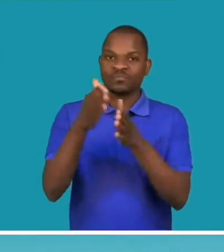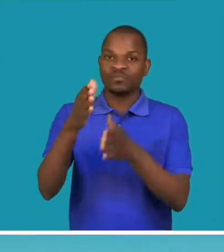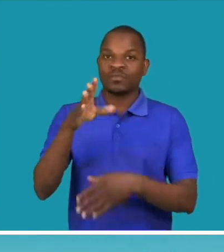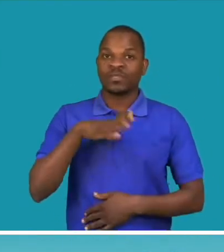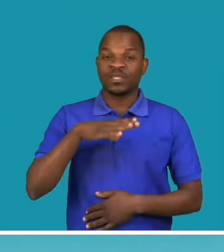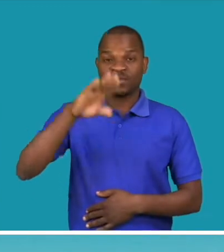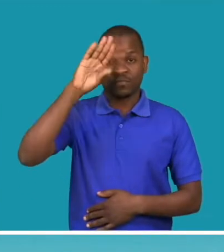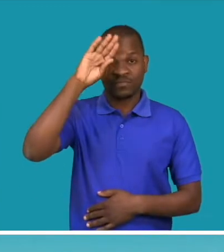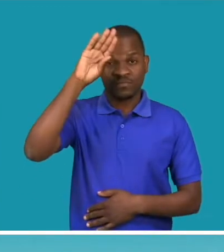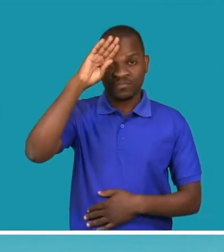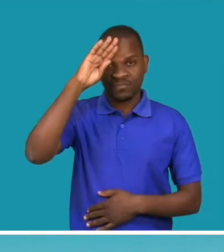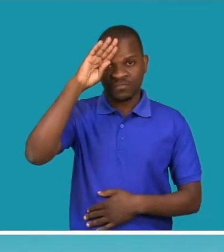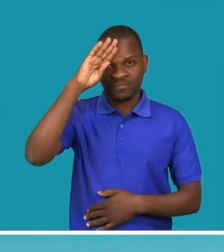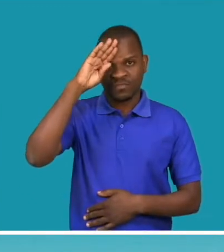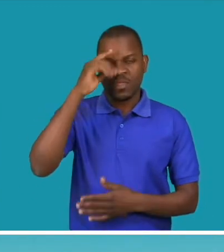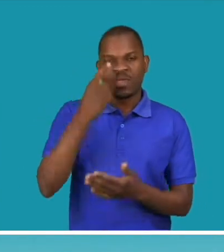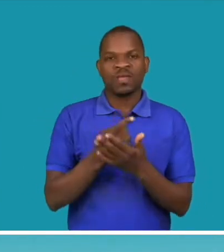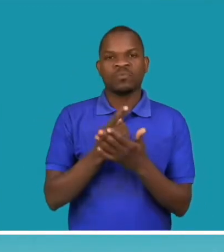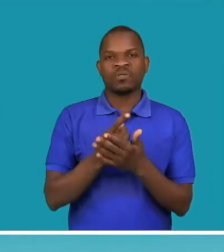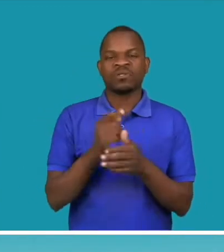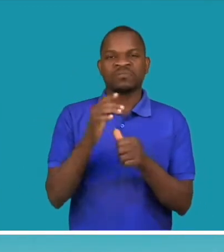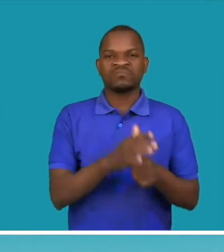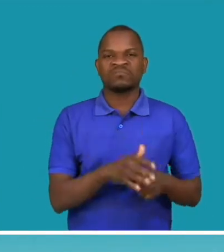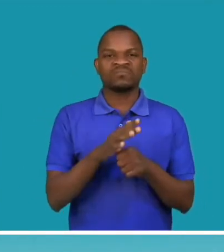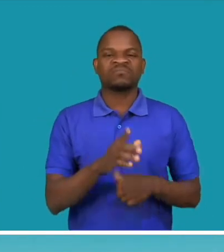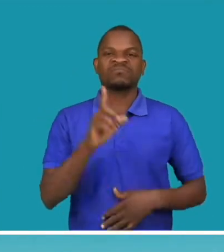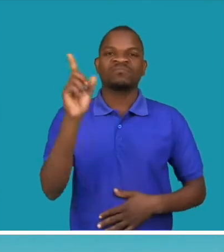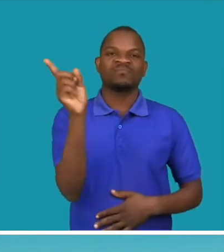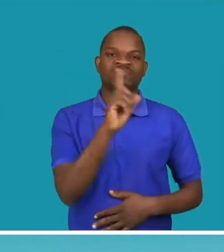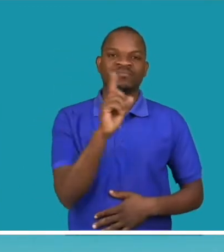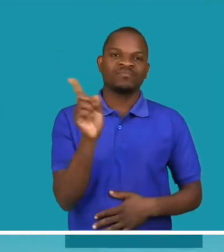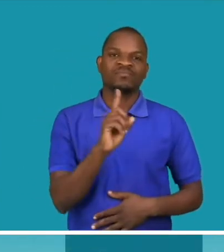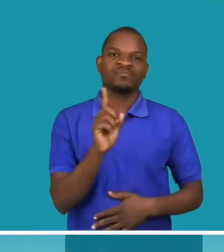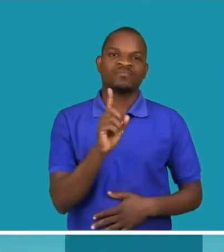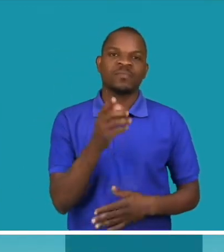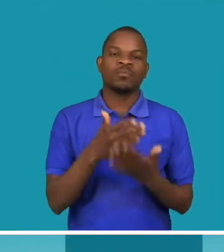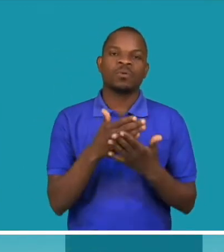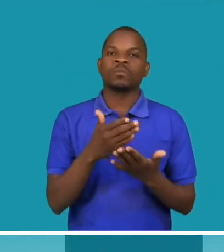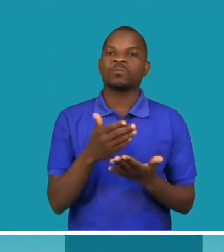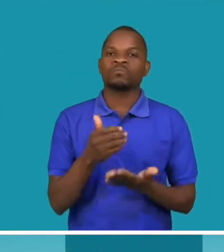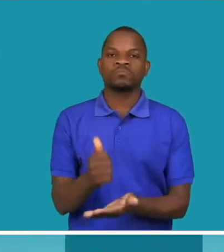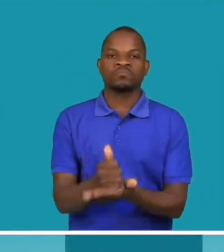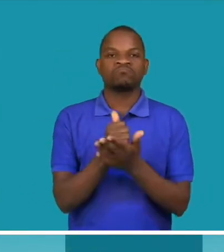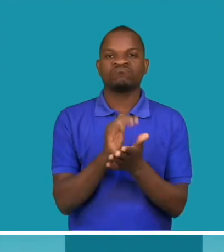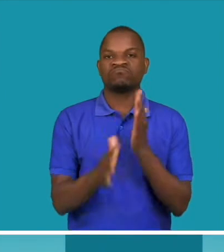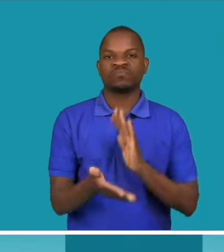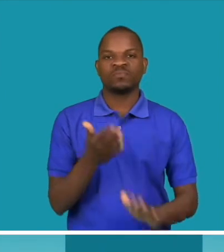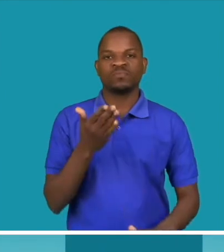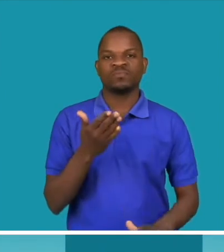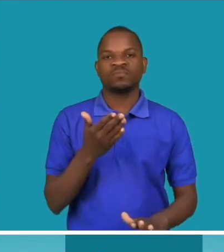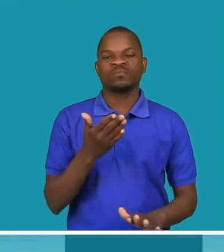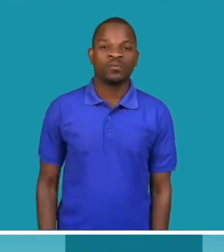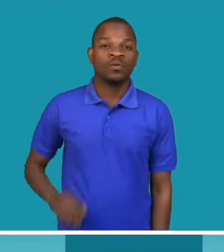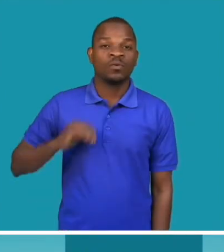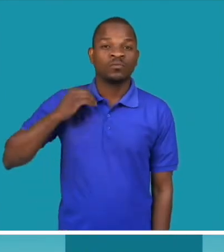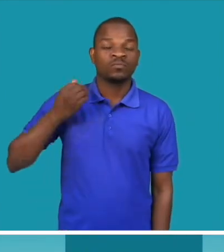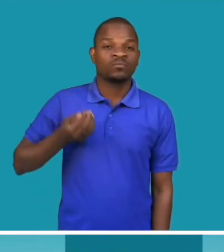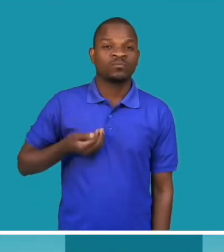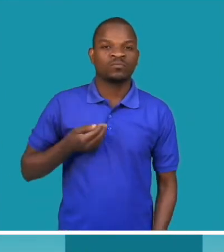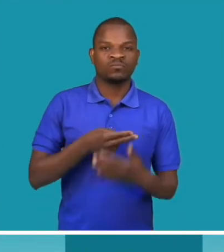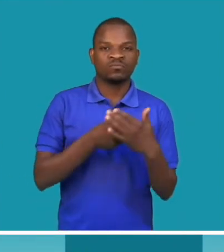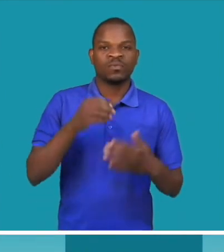Boa saúde. Por isso, aconselho a todos, a quem tiver esta doença, abaixe a discriminação, porque não vai levar o jardim ao sítio.